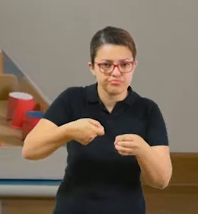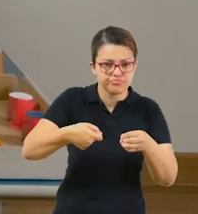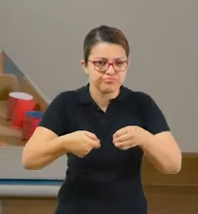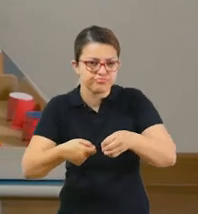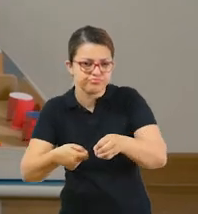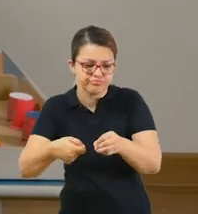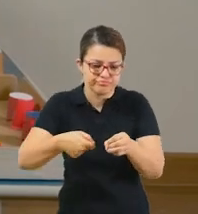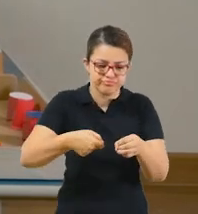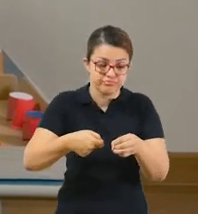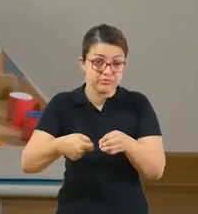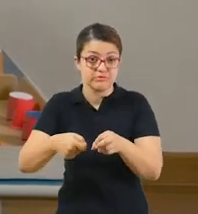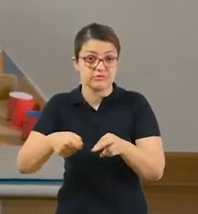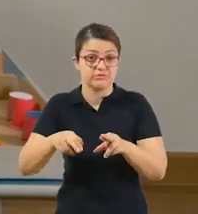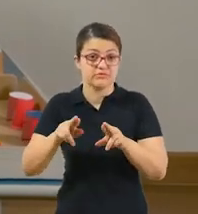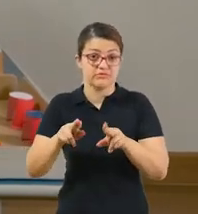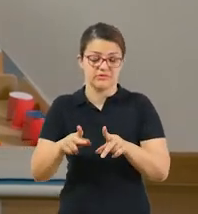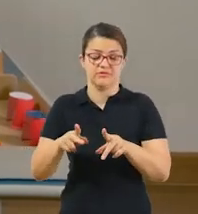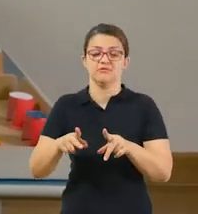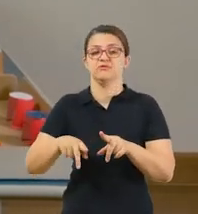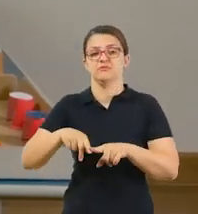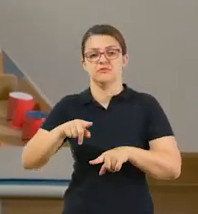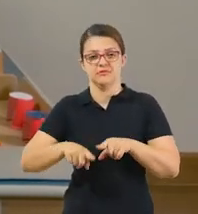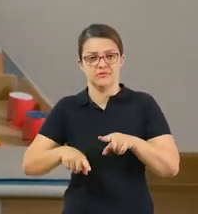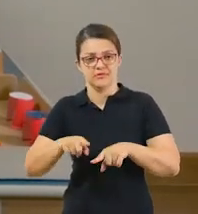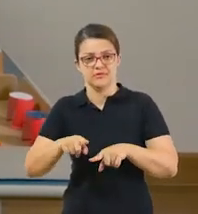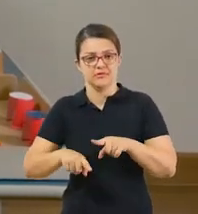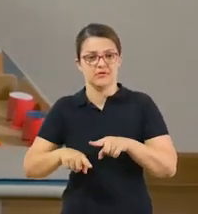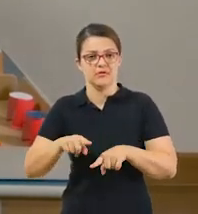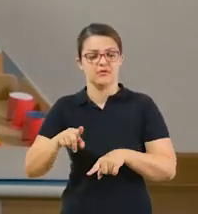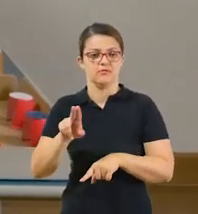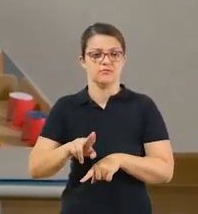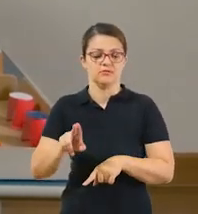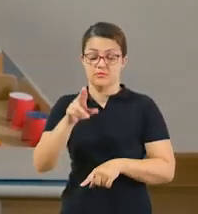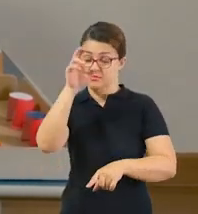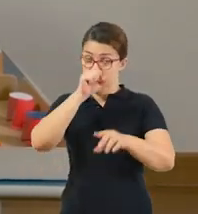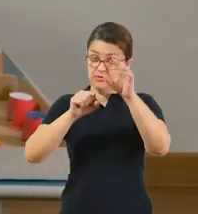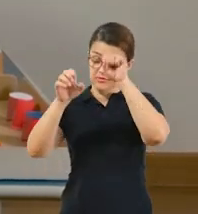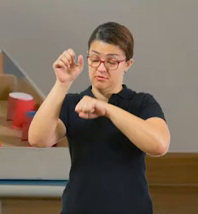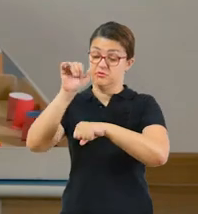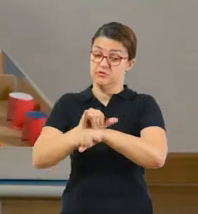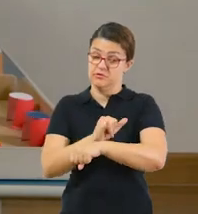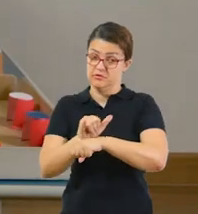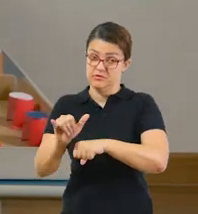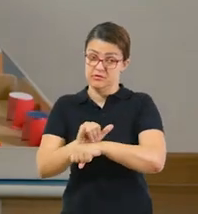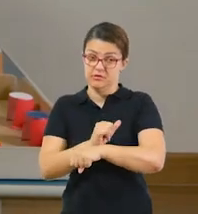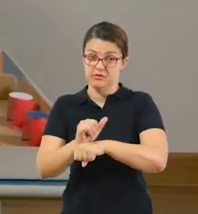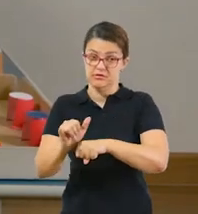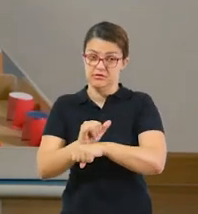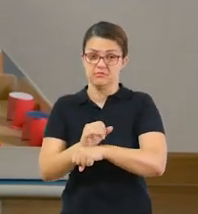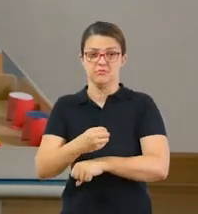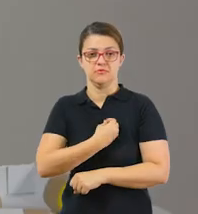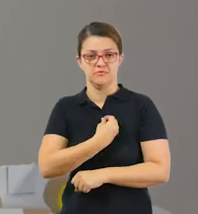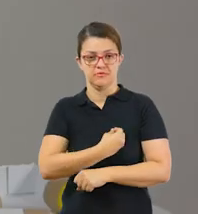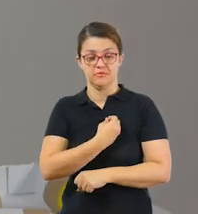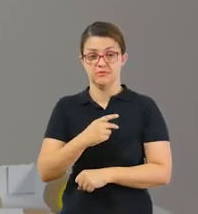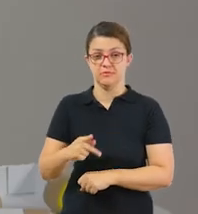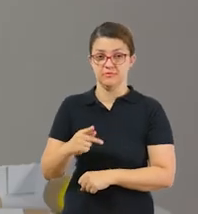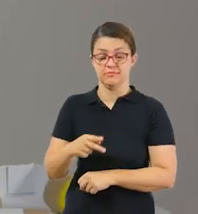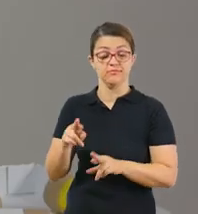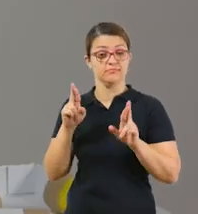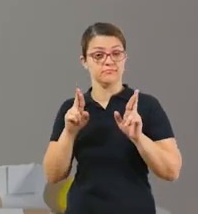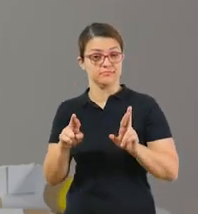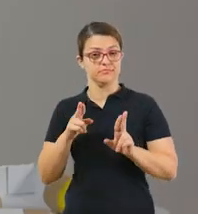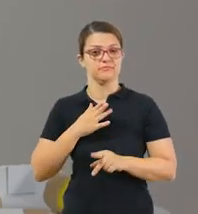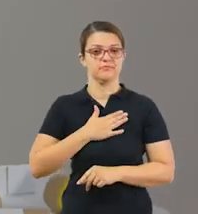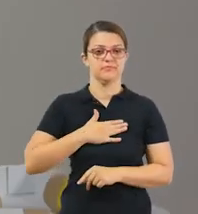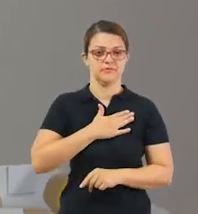experimentar, manipular diferentes materiais e aprender de acordo com que o material que você apresenta para ele. Espero que